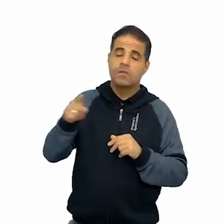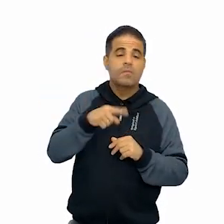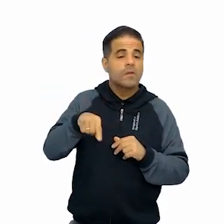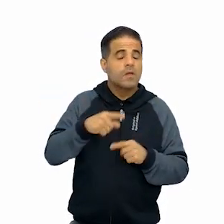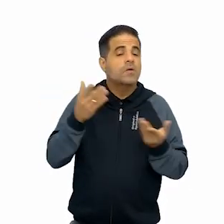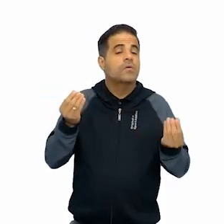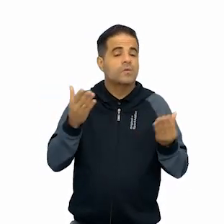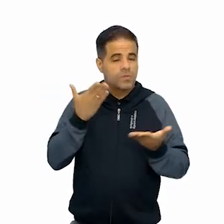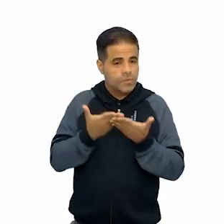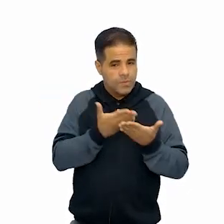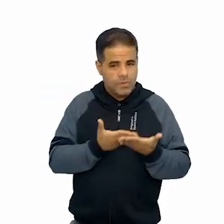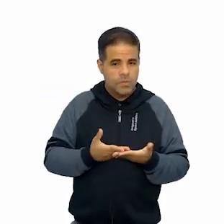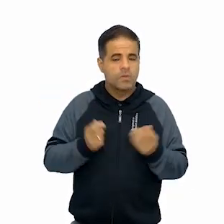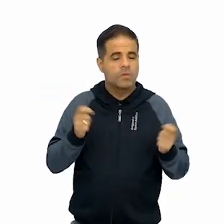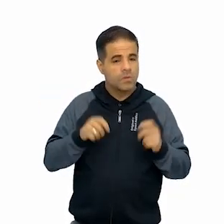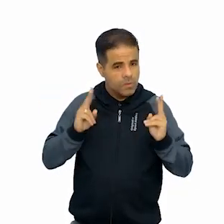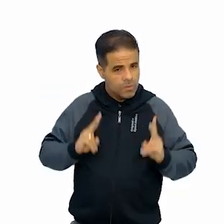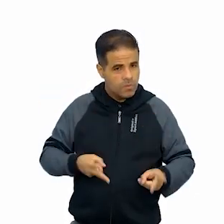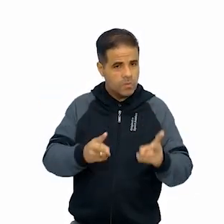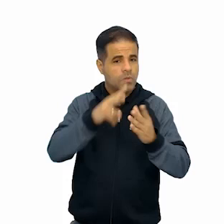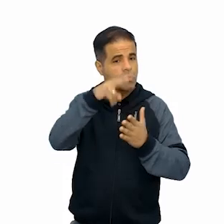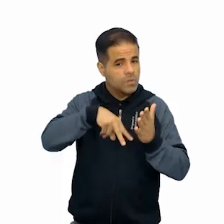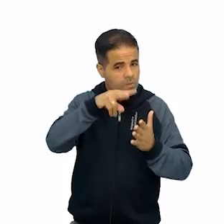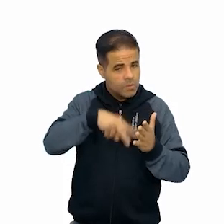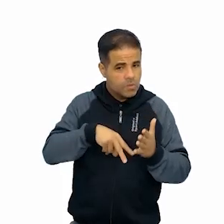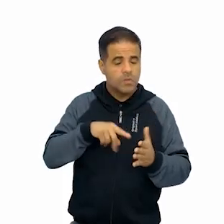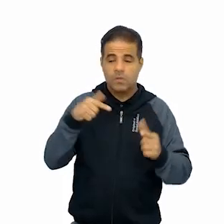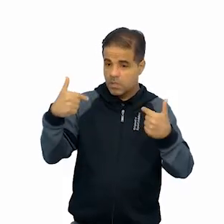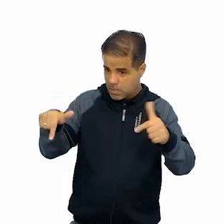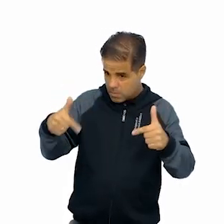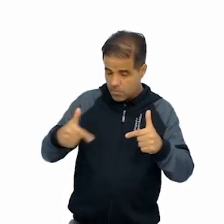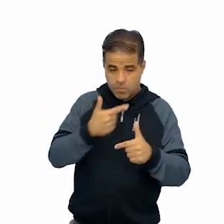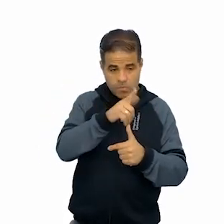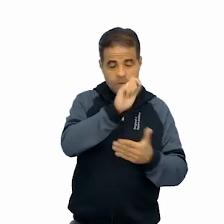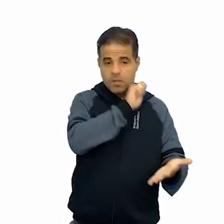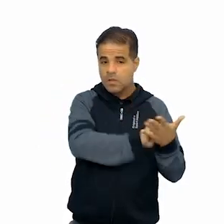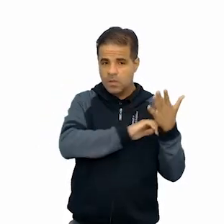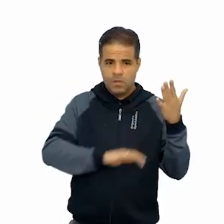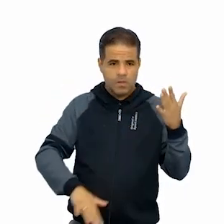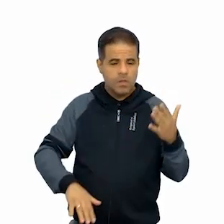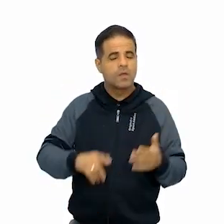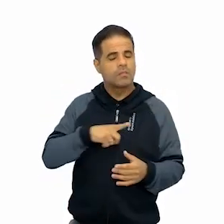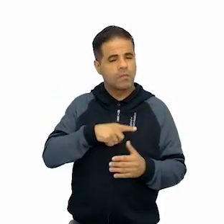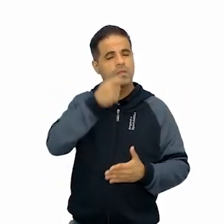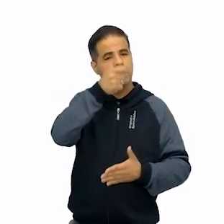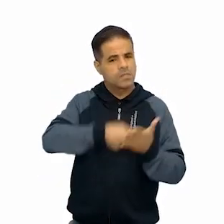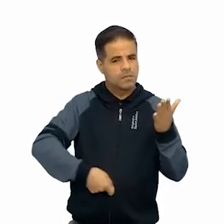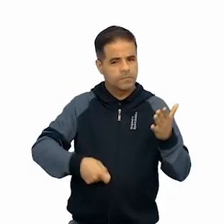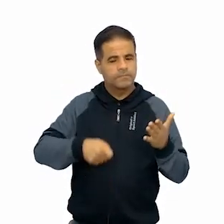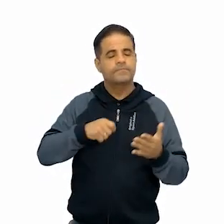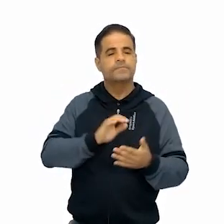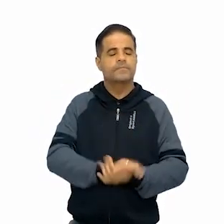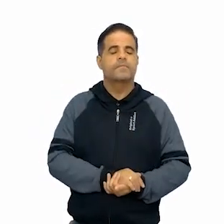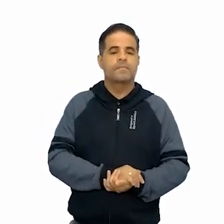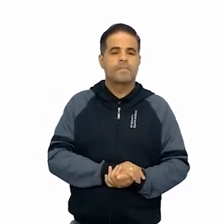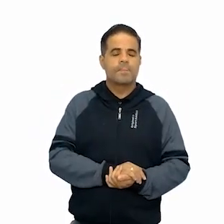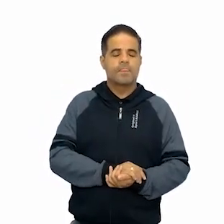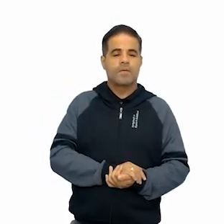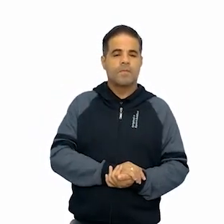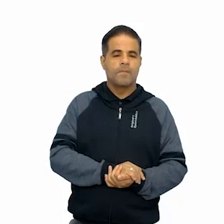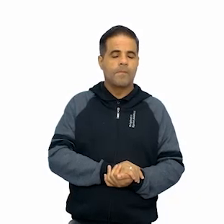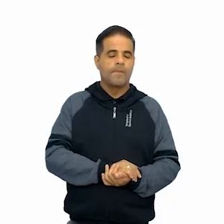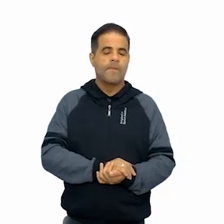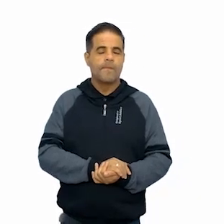os estudantes continuem a leitura enquanto você trabalha com os demais nas atividades de escrita das fichas, tá?